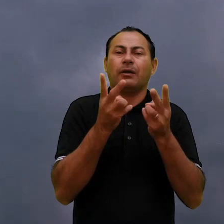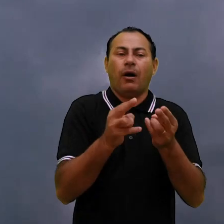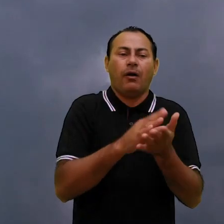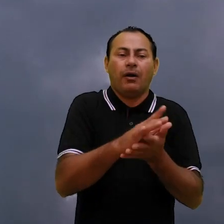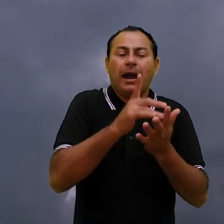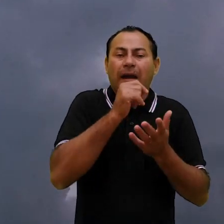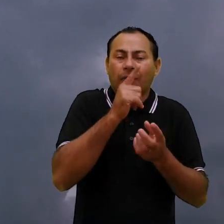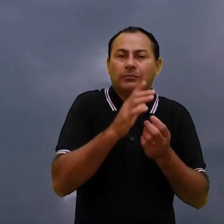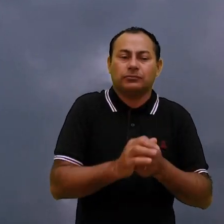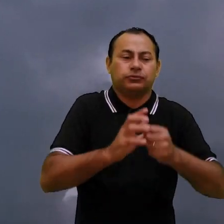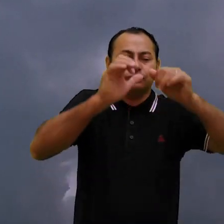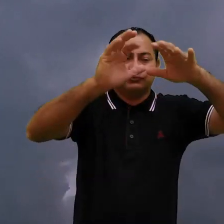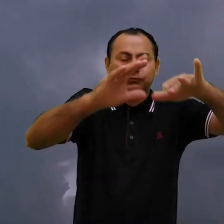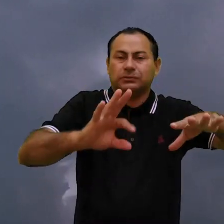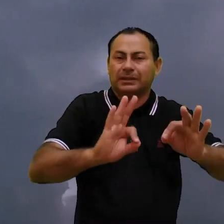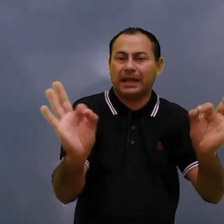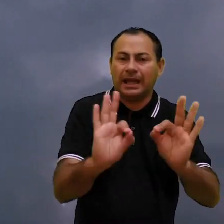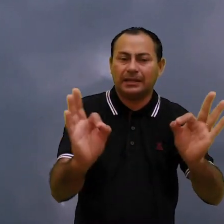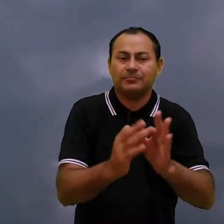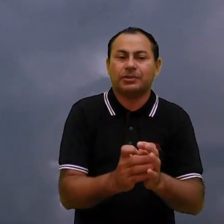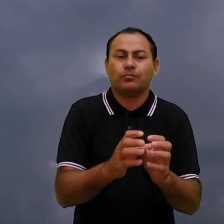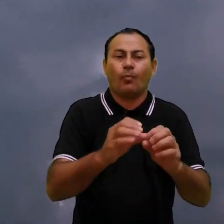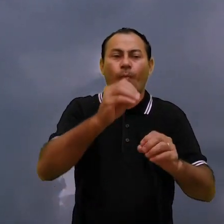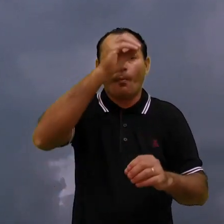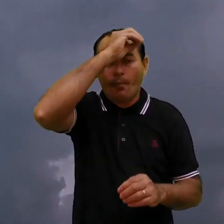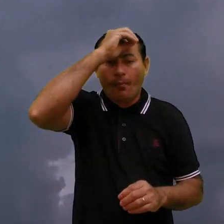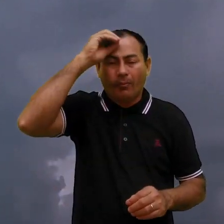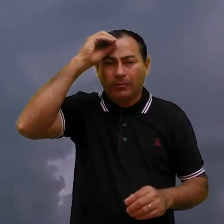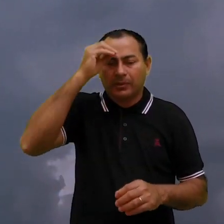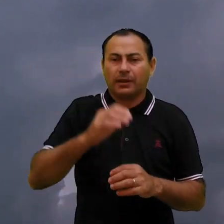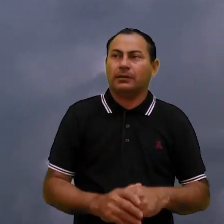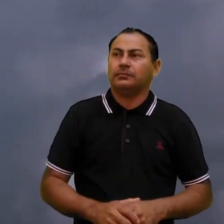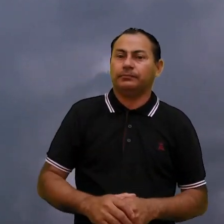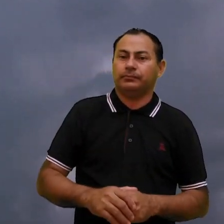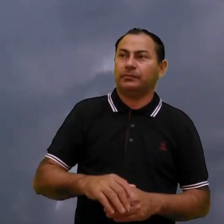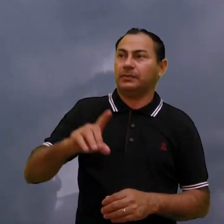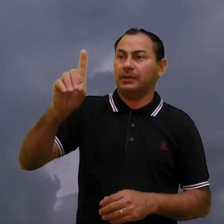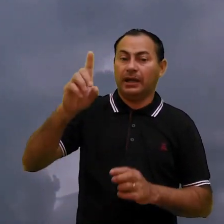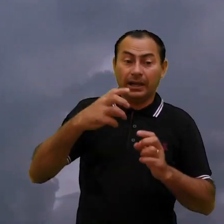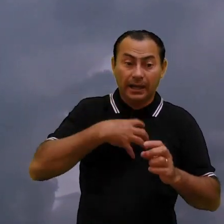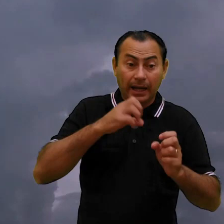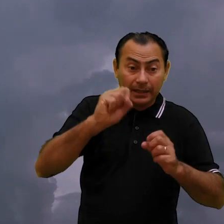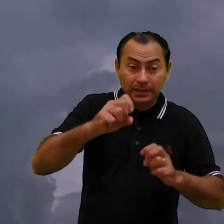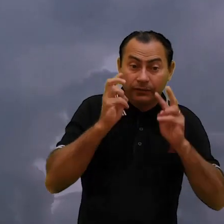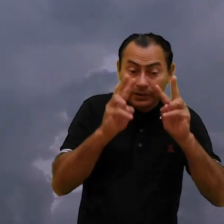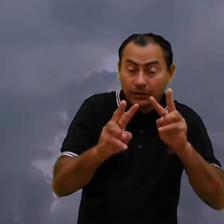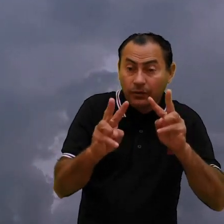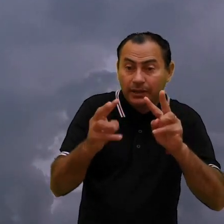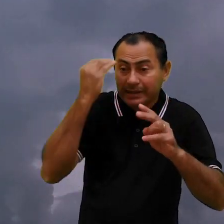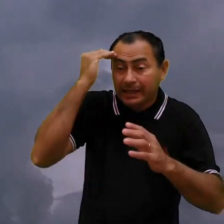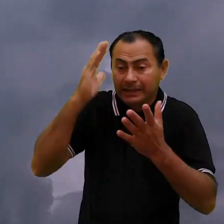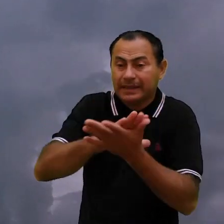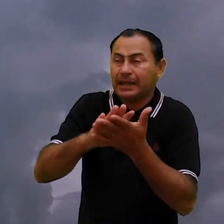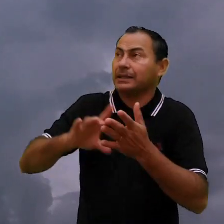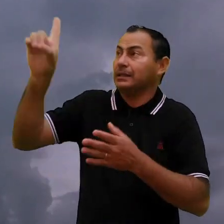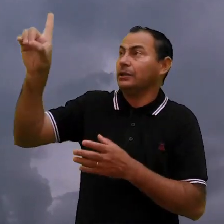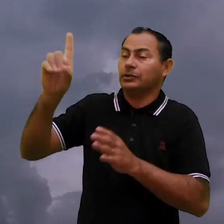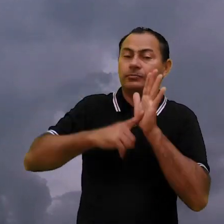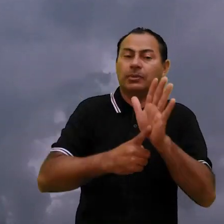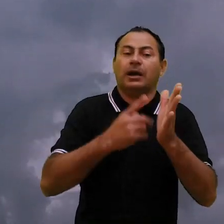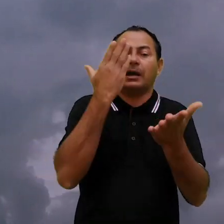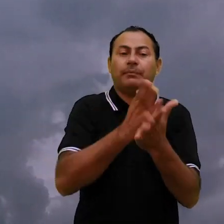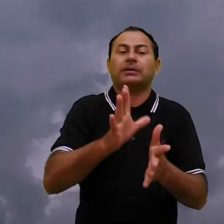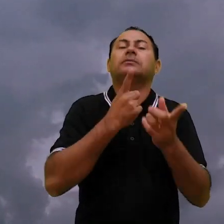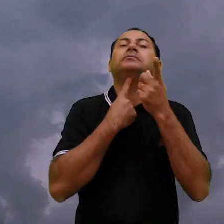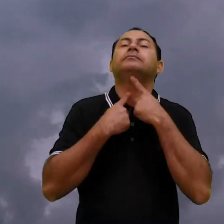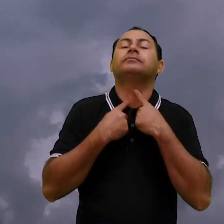água, mas não derramam nenhuma gota d'água. De um sermão assim você não ouve nada que realmente venha de Deus e que possa matar